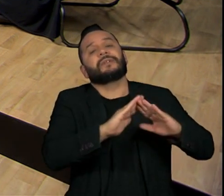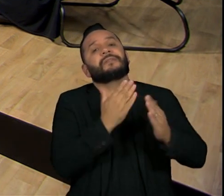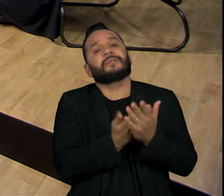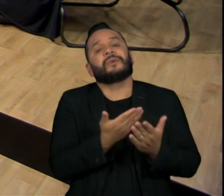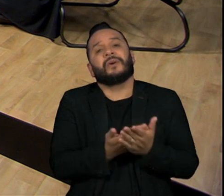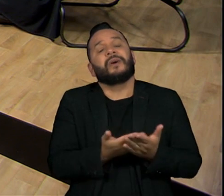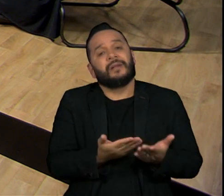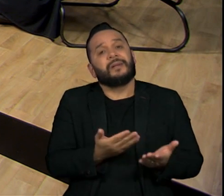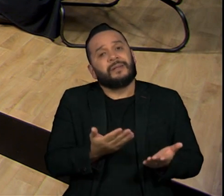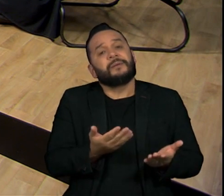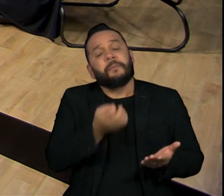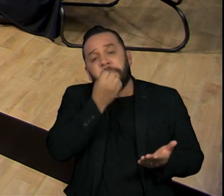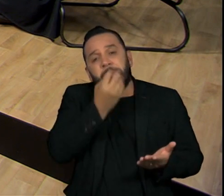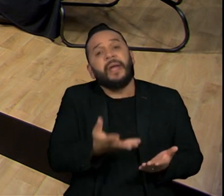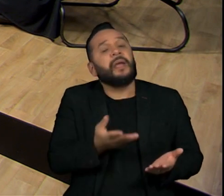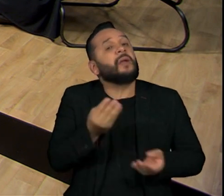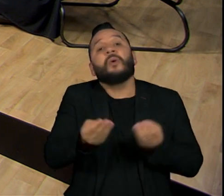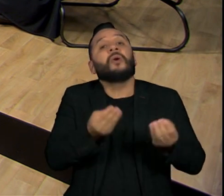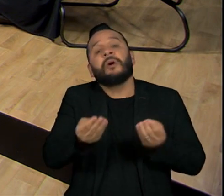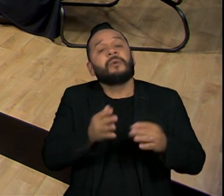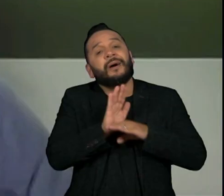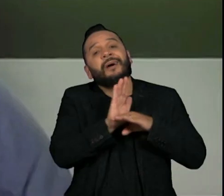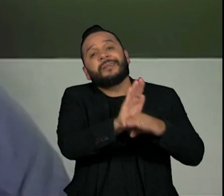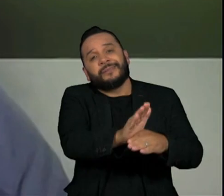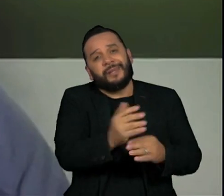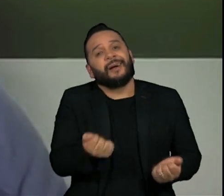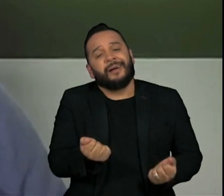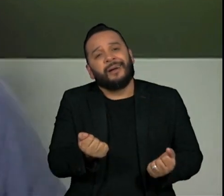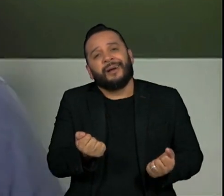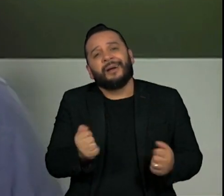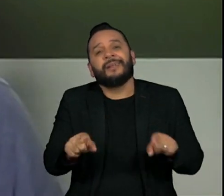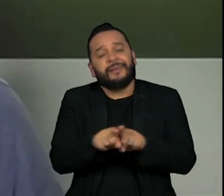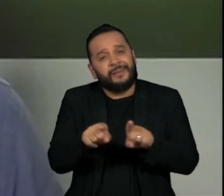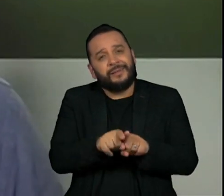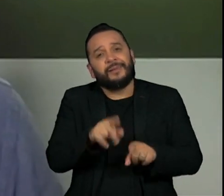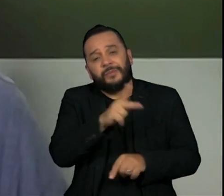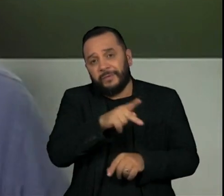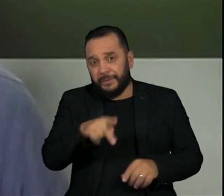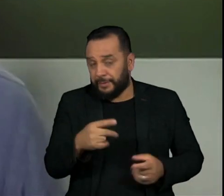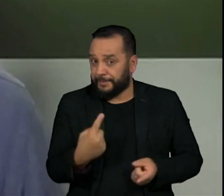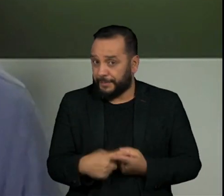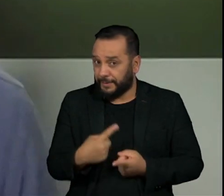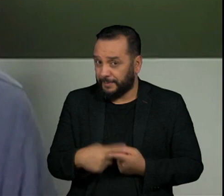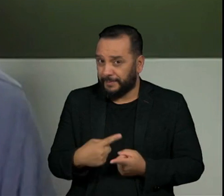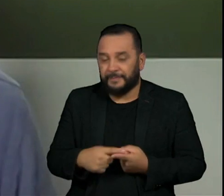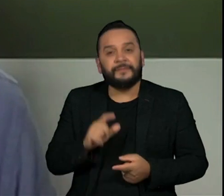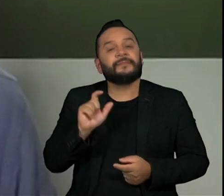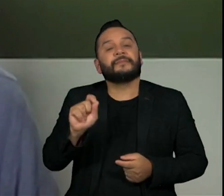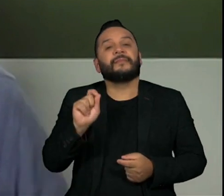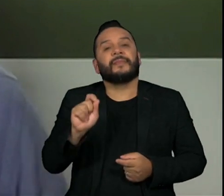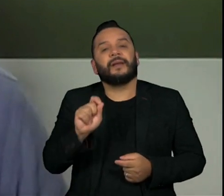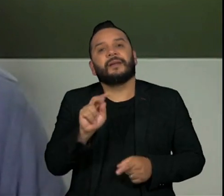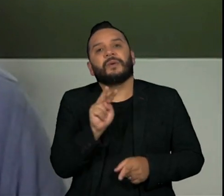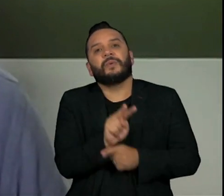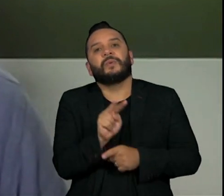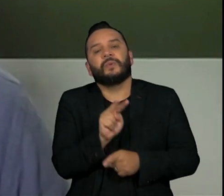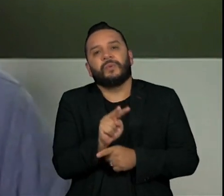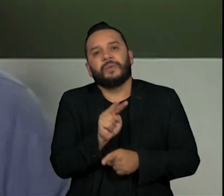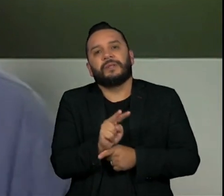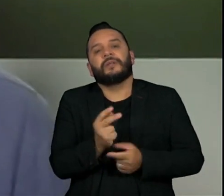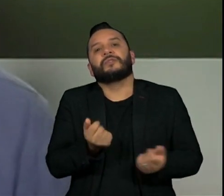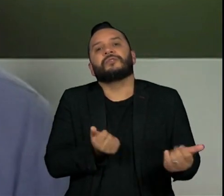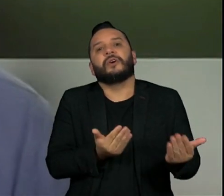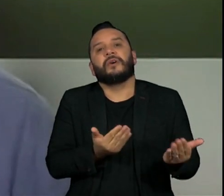contribuir para o bem-estar da escola, para contribuir para o bem-estar do corpo docente? Porque, na última instância, quem está cuidando do seu